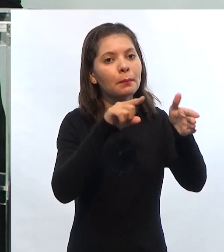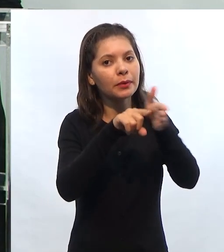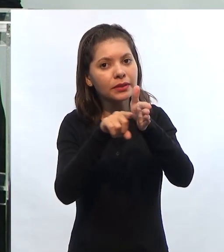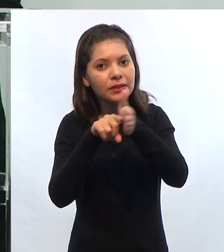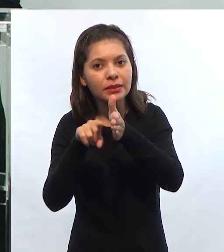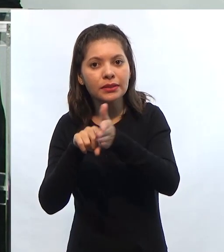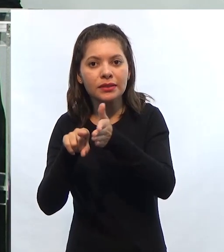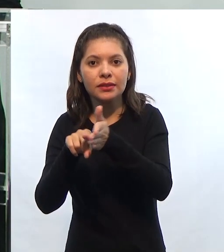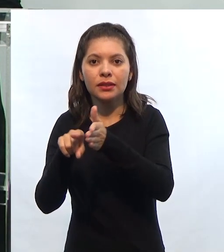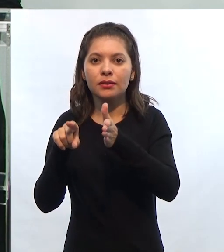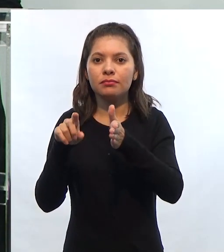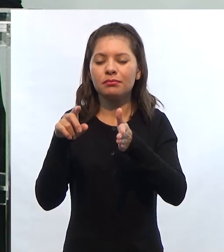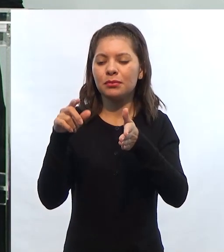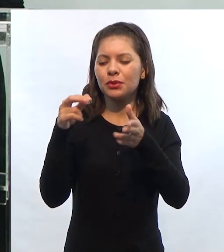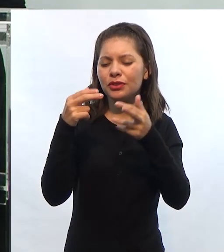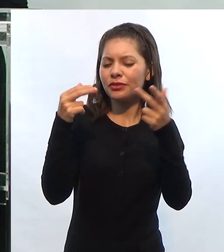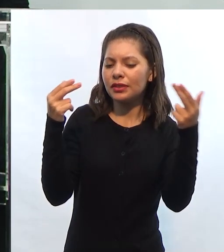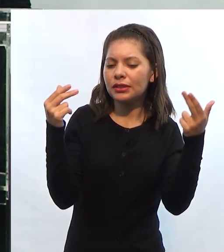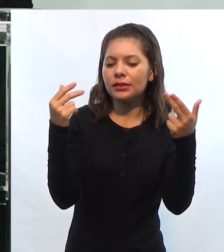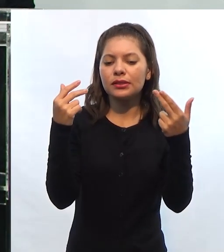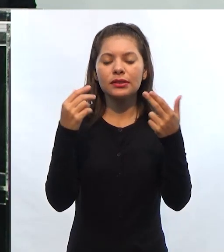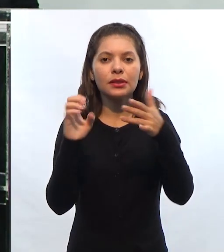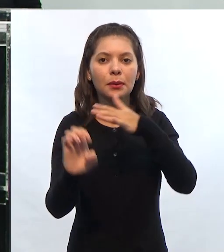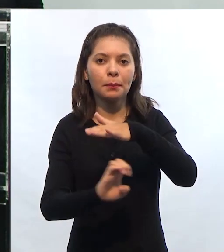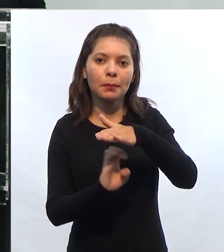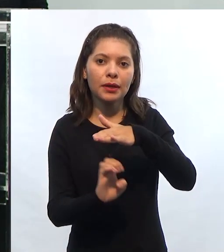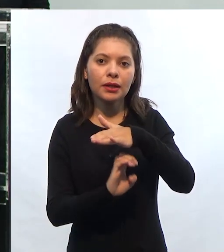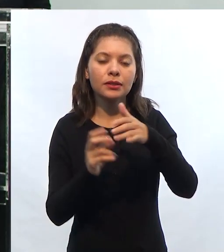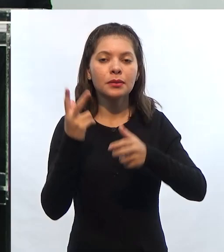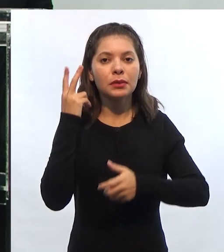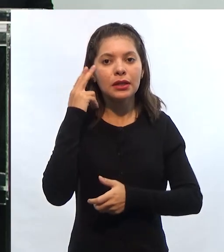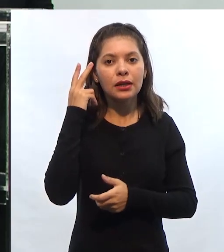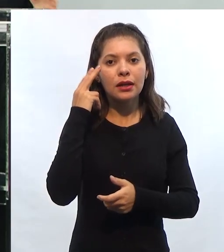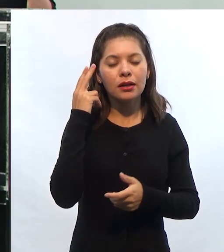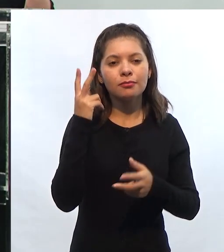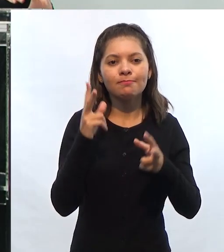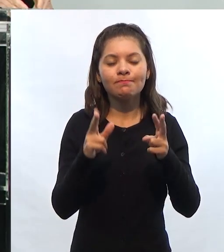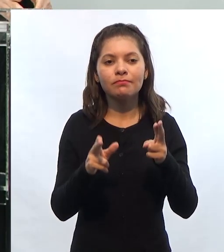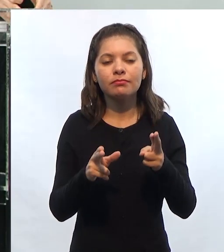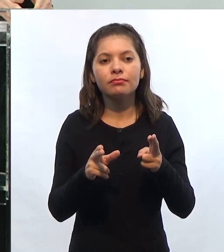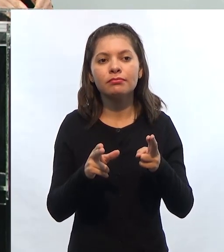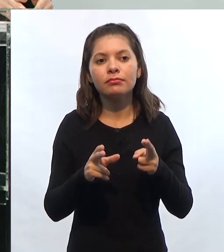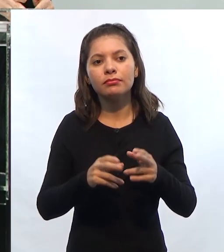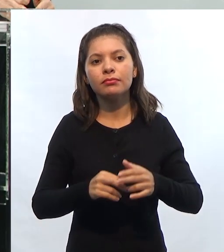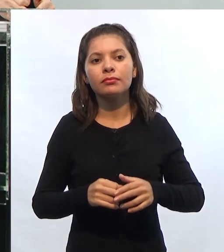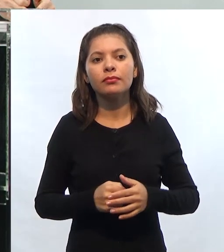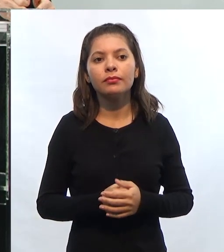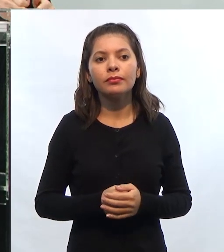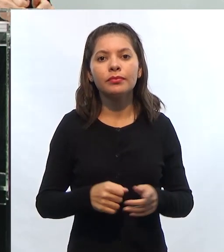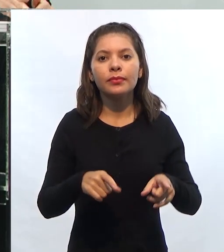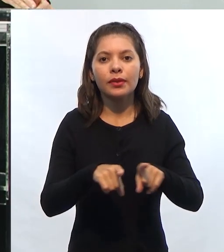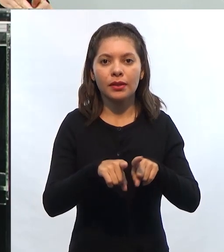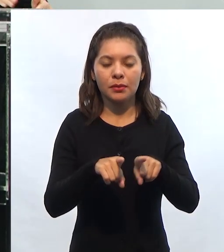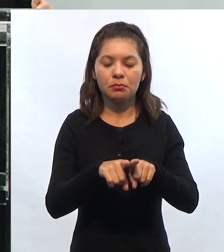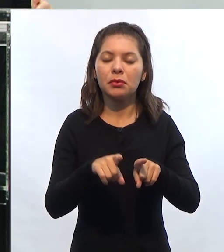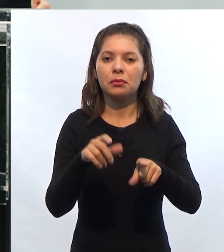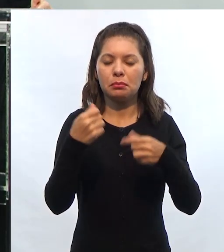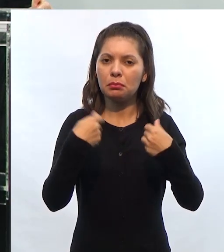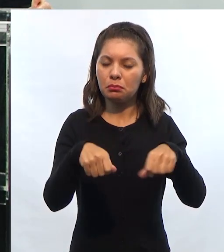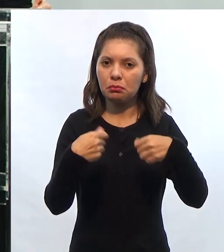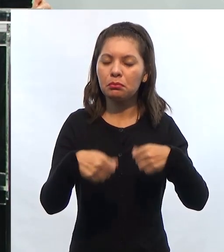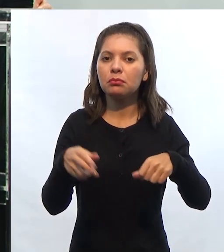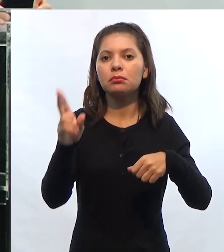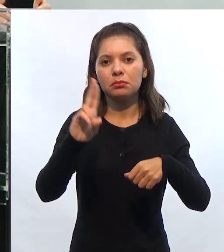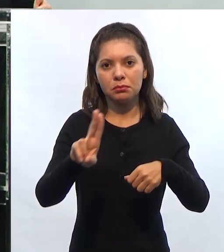já realizadas por outras empresas em mercados semelhantes, por exemplo, ao que a empresa vai abrir o seu negócio, ele também pode